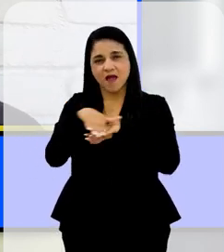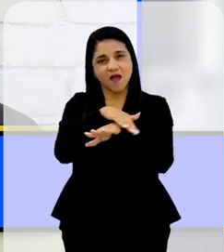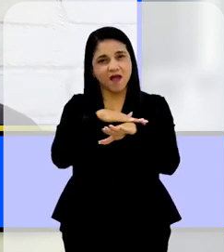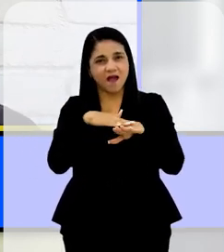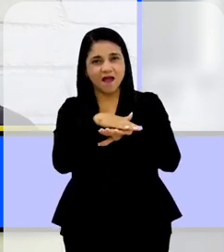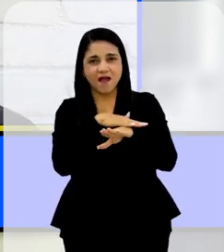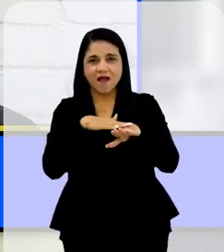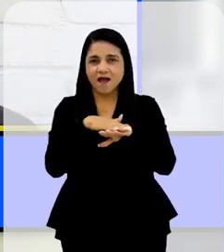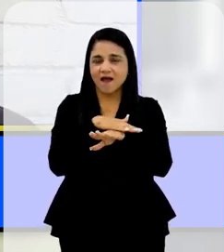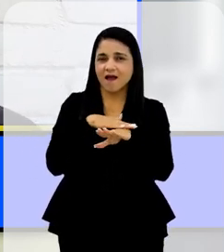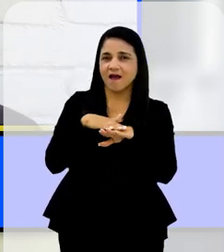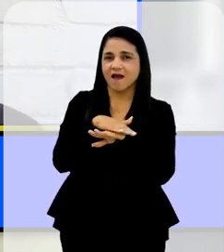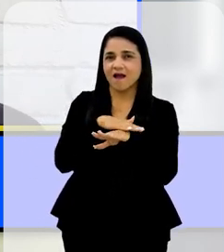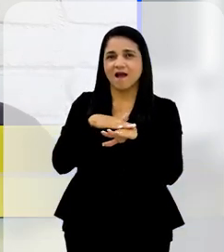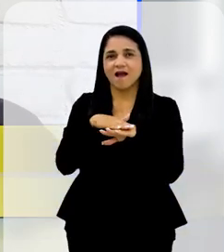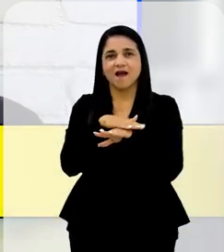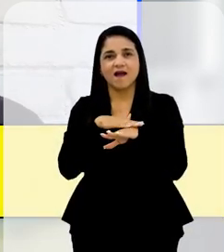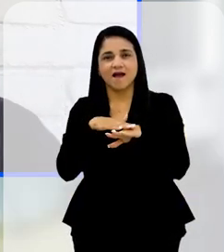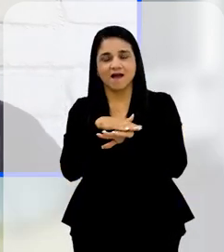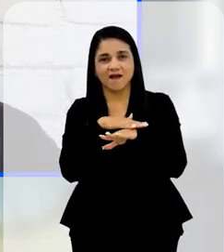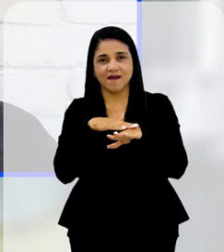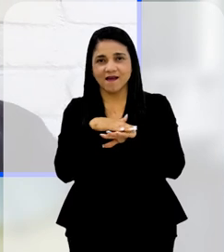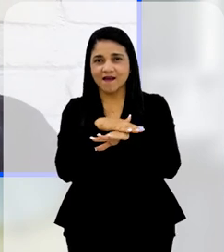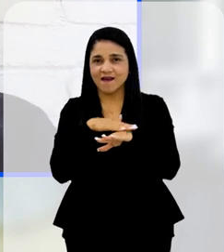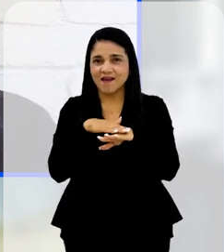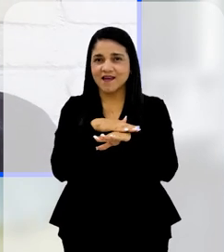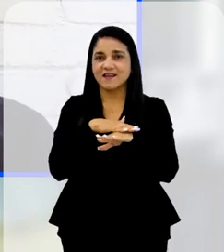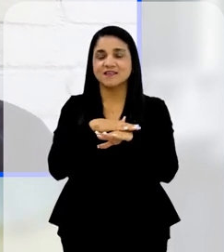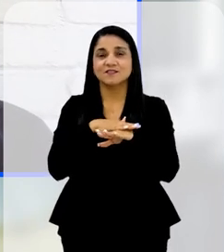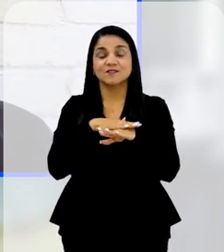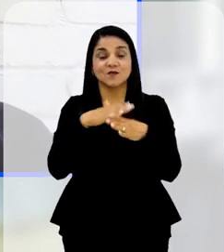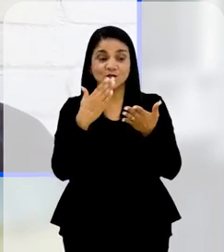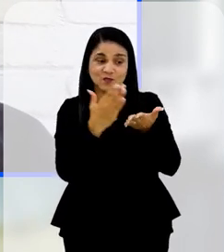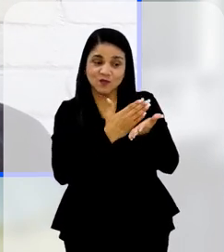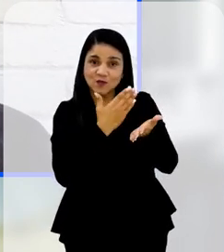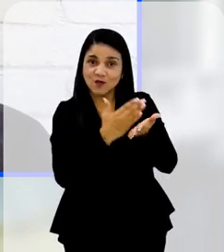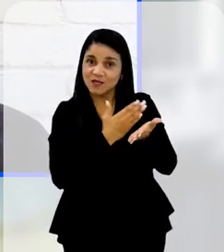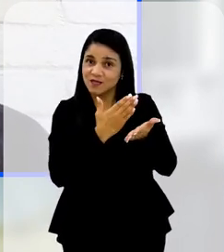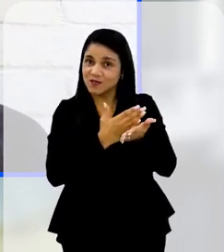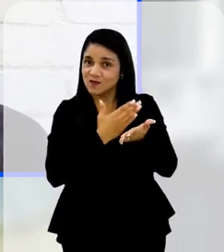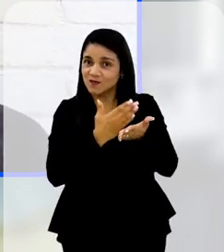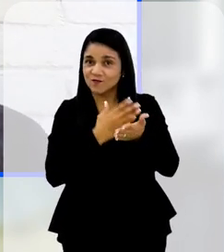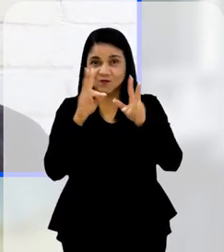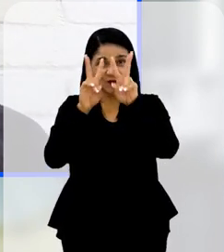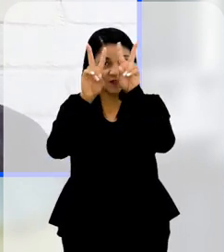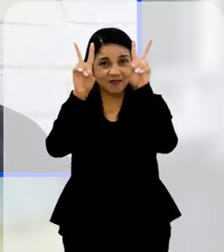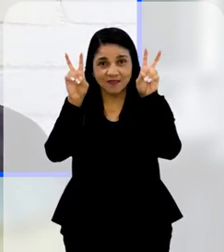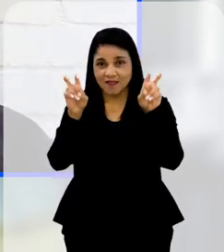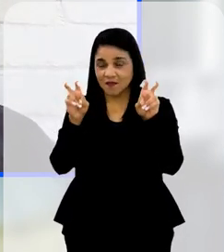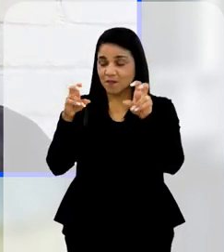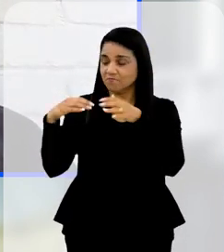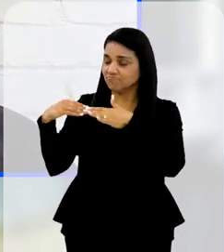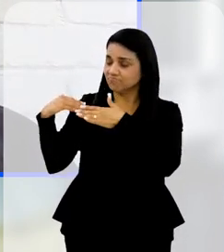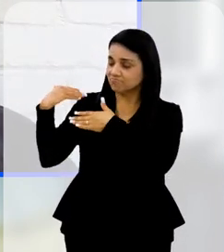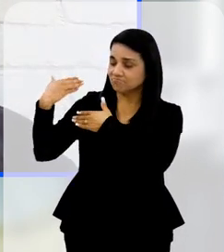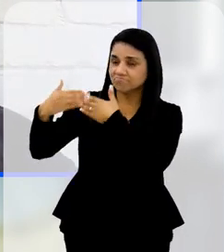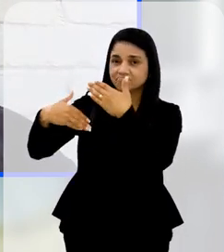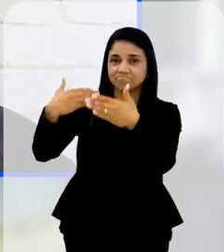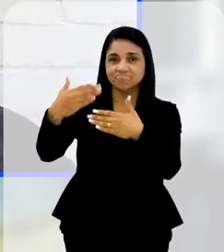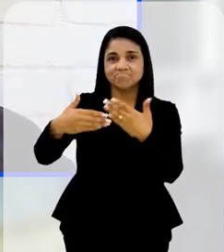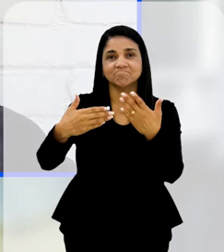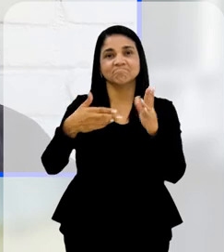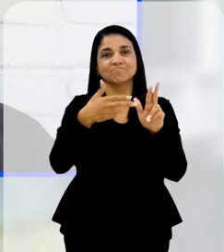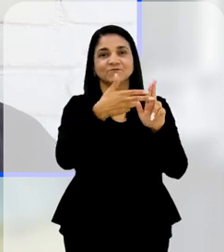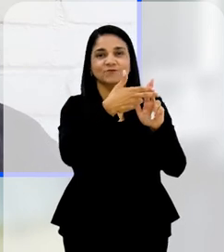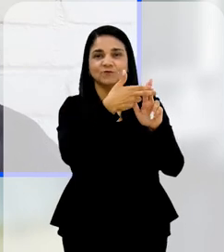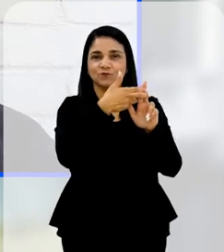sobre esse livro e sobre a trajetória do Sistema Único de Saúde no nosso país, que, como você disse,